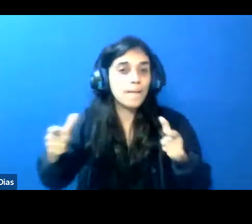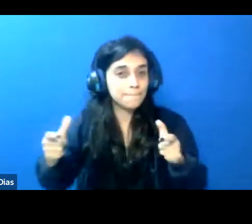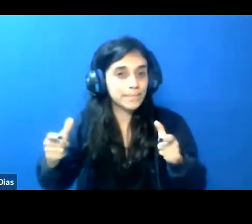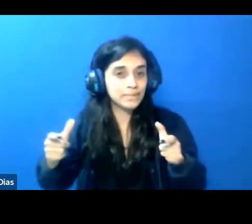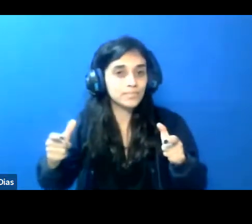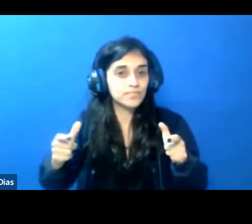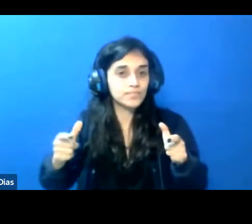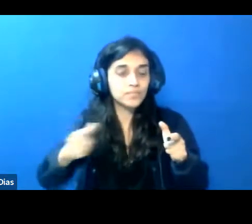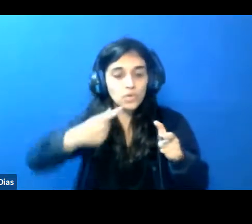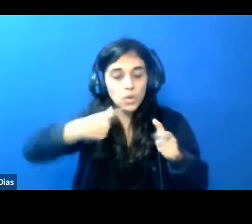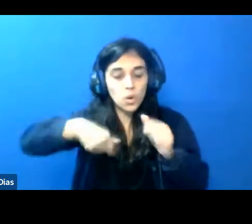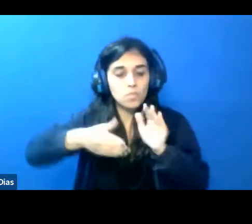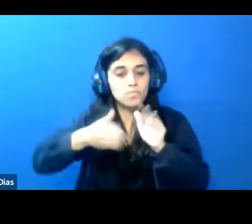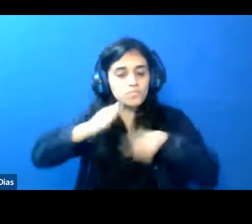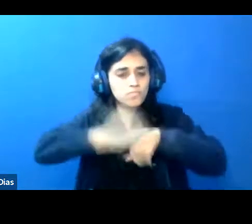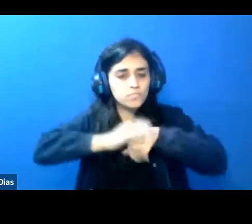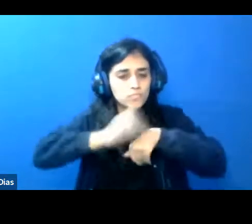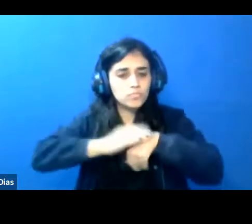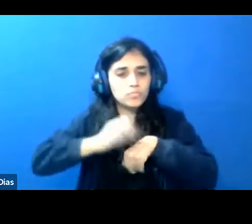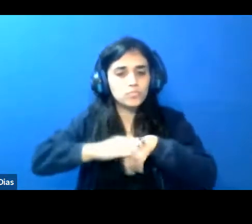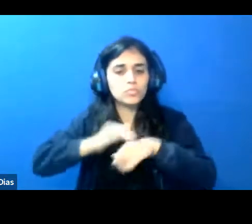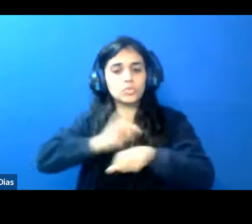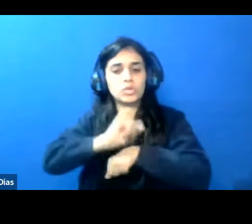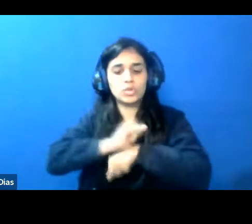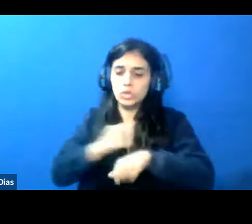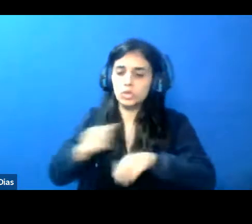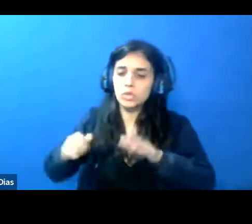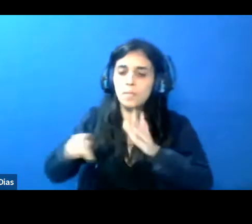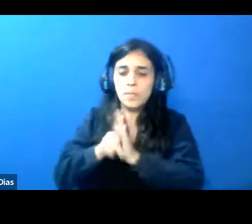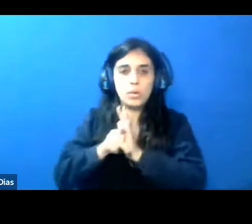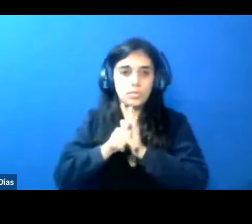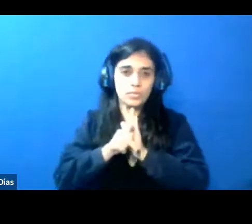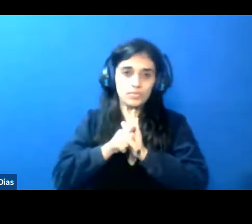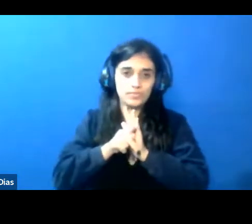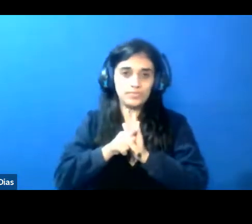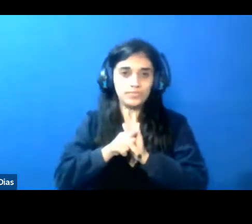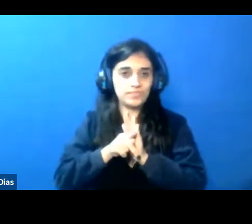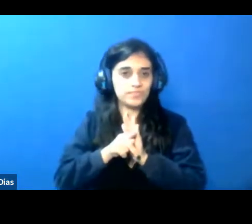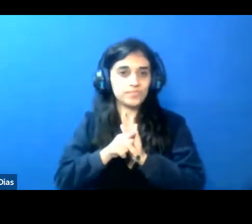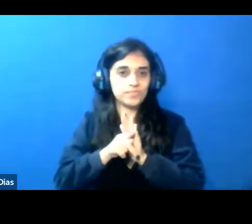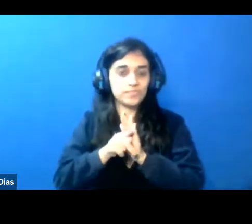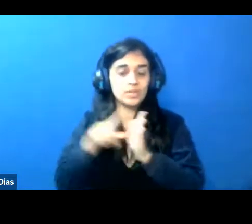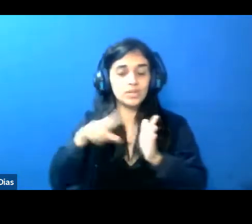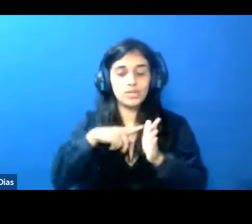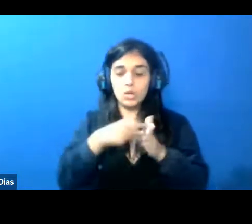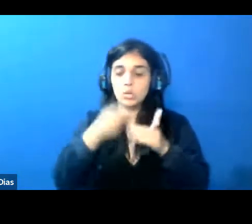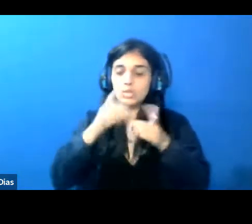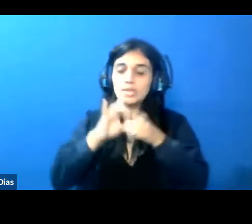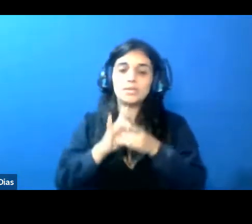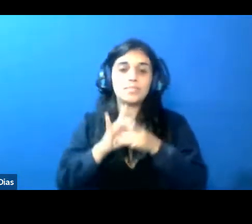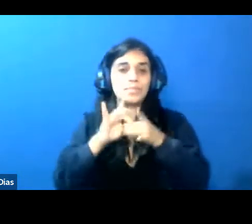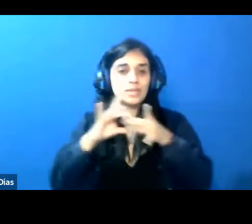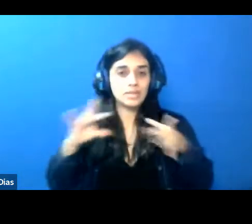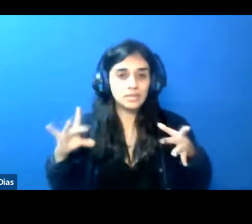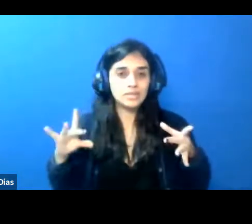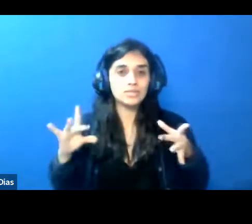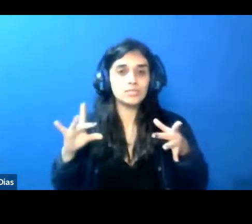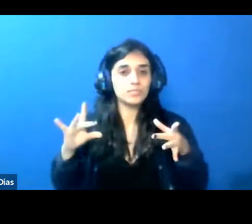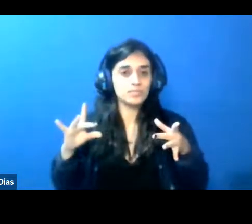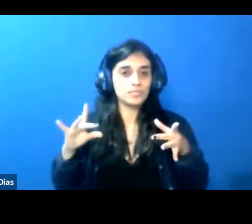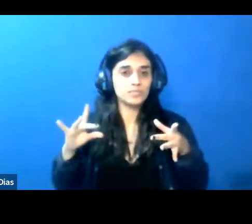nosso modo, do nosso jeito, e não de nós ter a nossa autonomia, desde as nossas sementes,